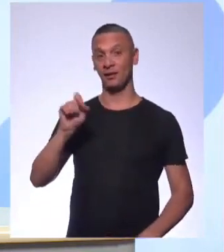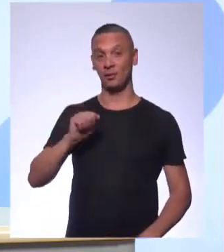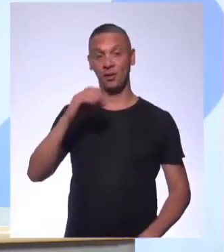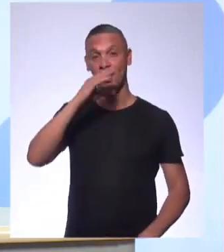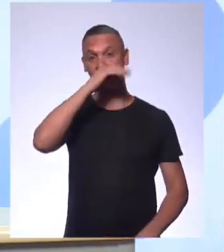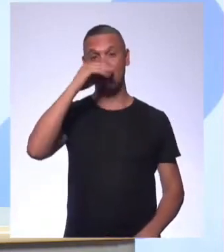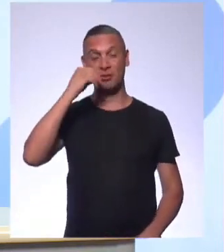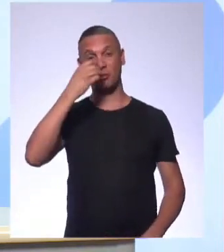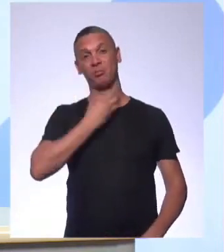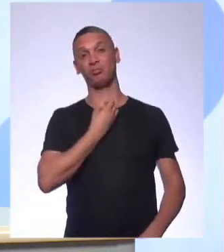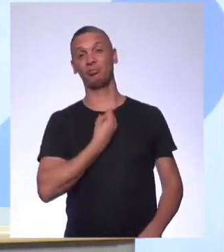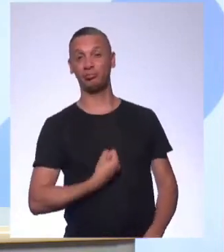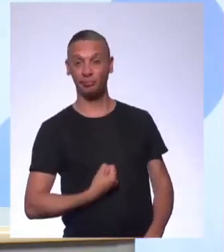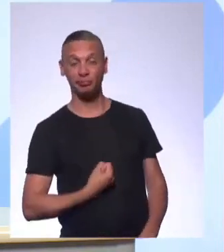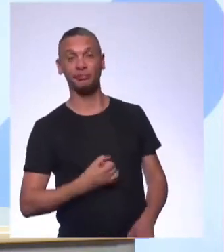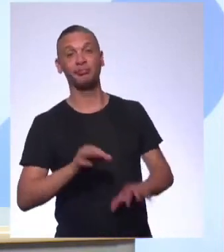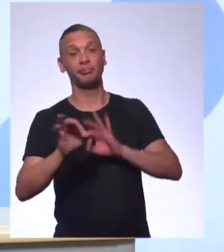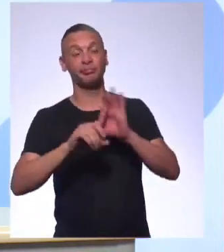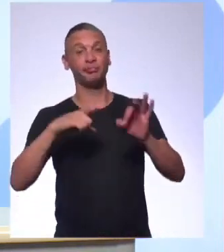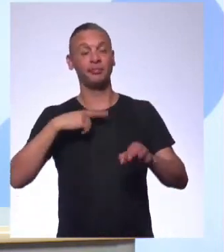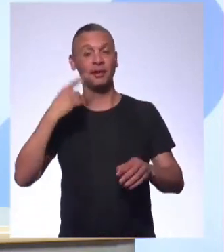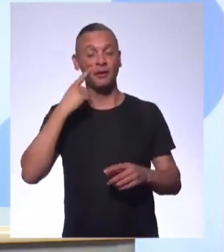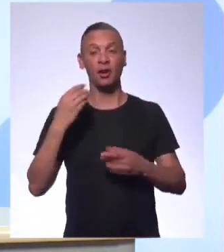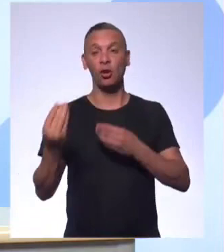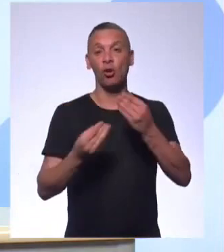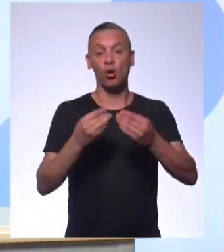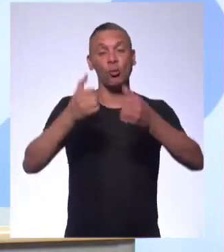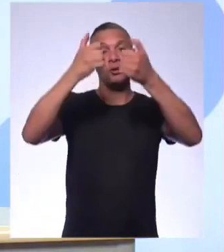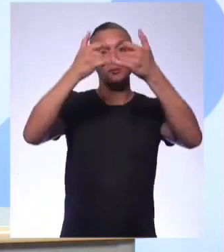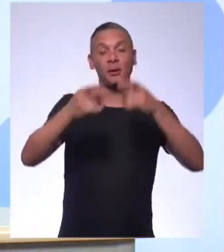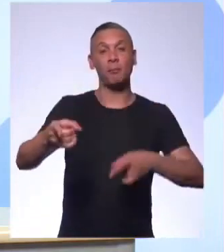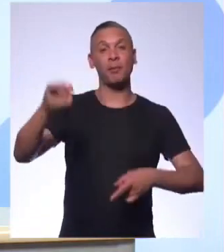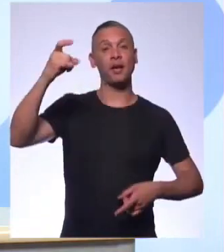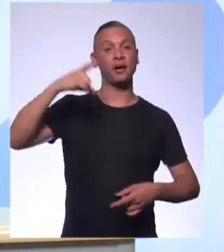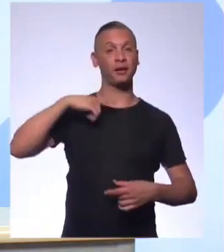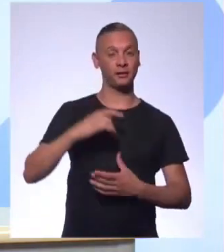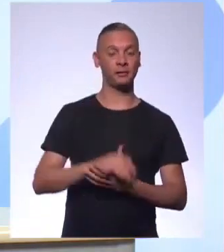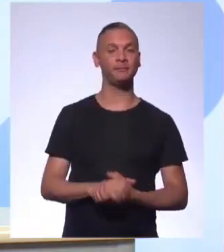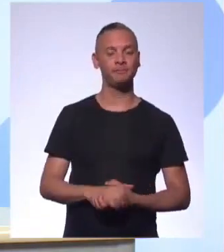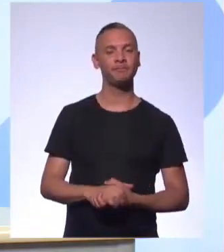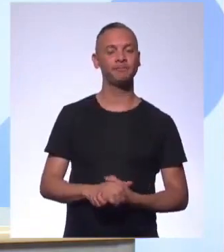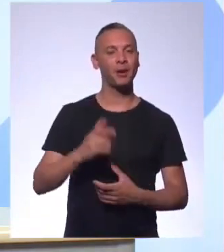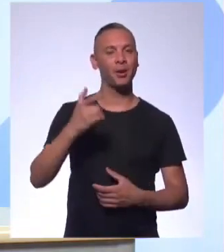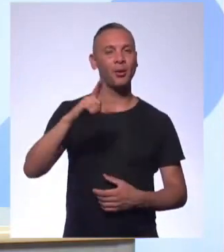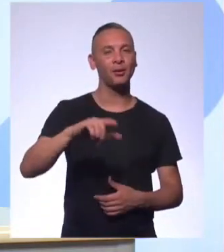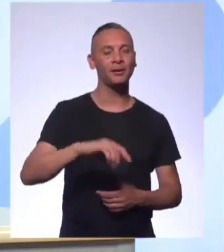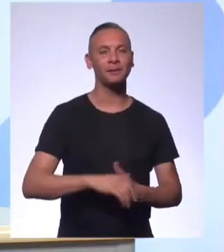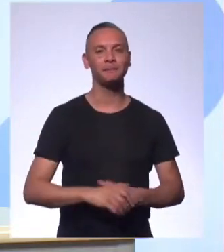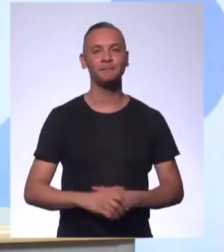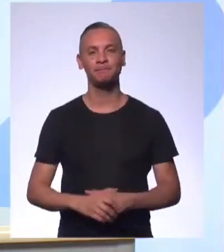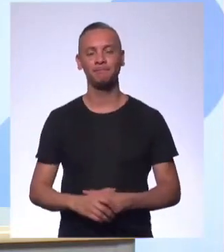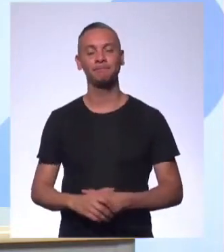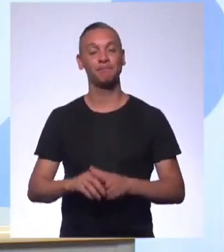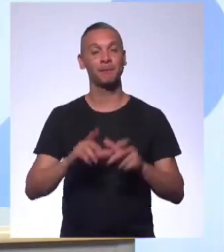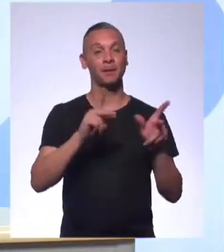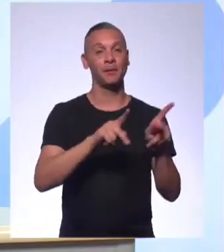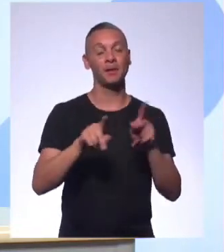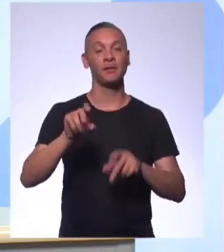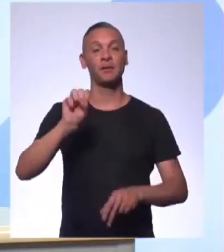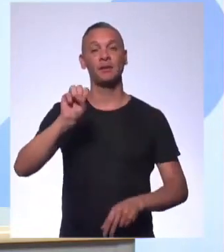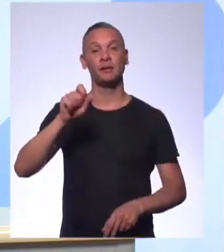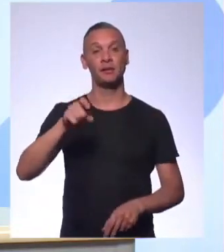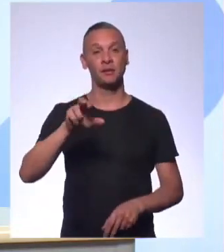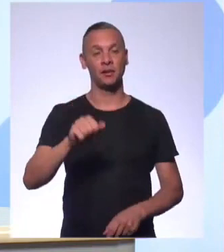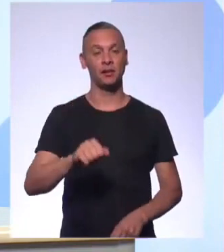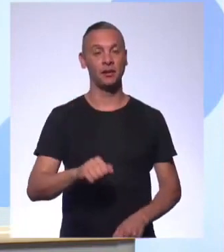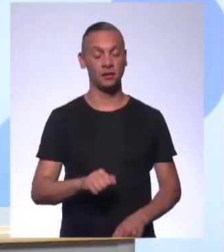frustrado, narra como cometeu seu único assassinato. Deixa mais uma aqui. A professora Sandra, o